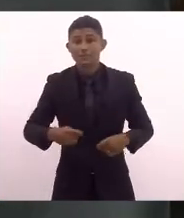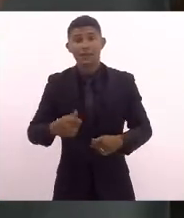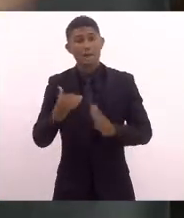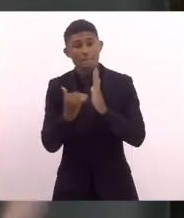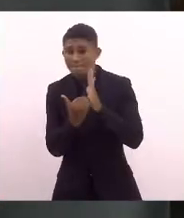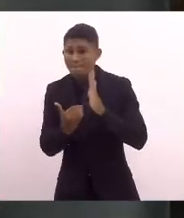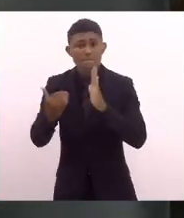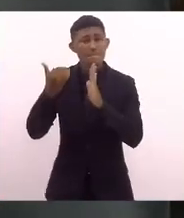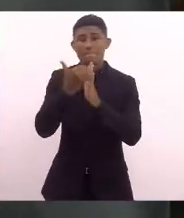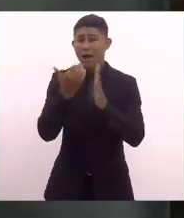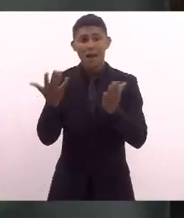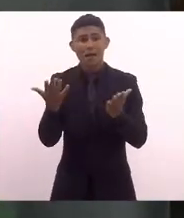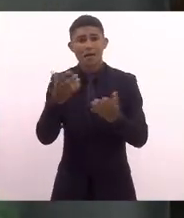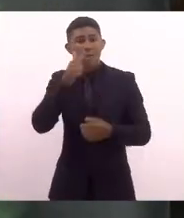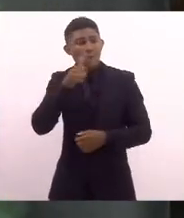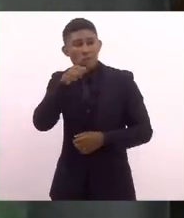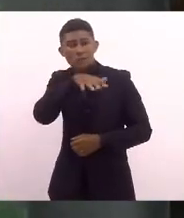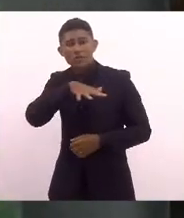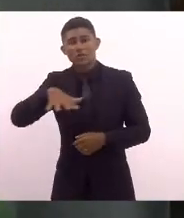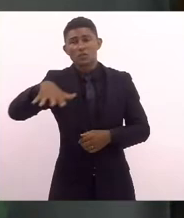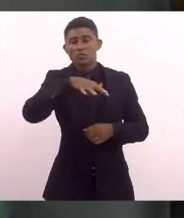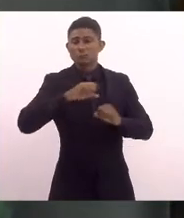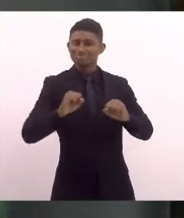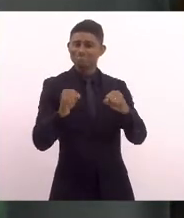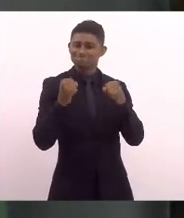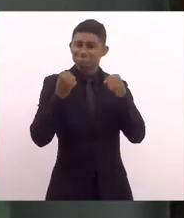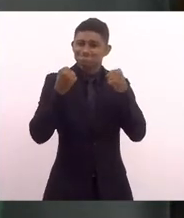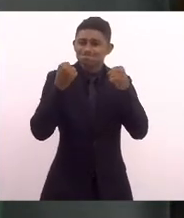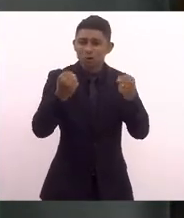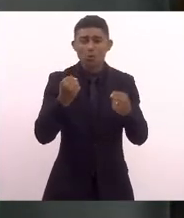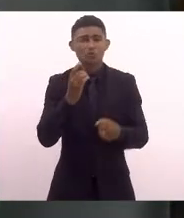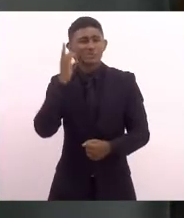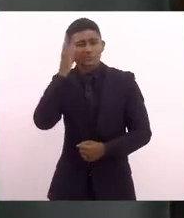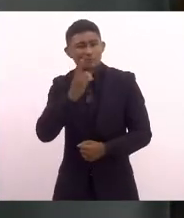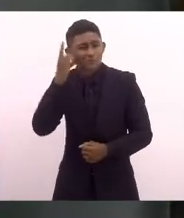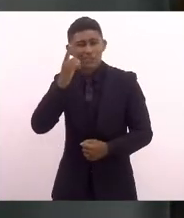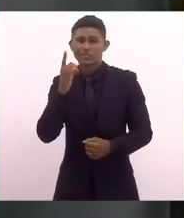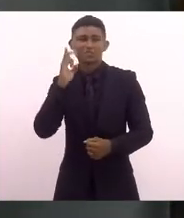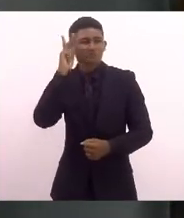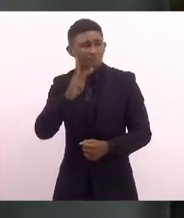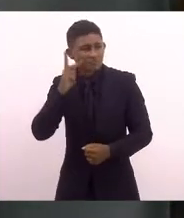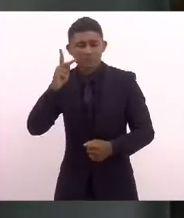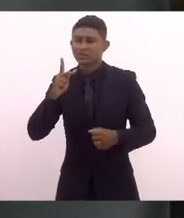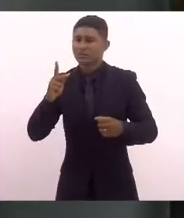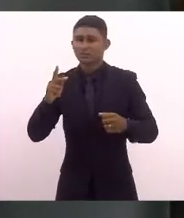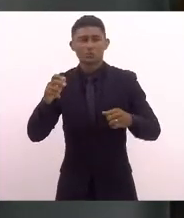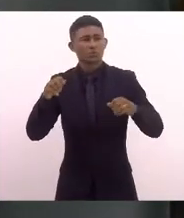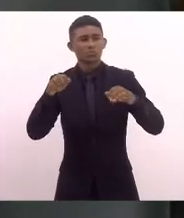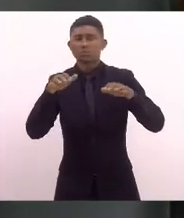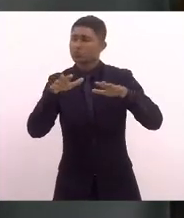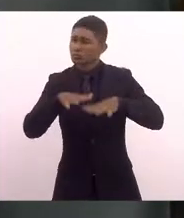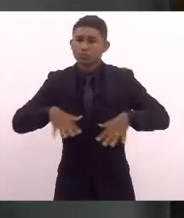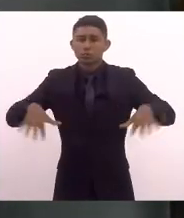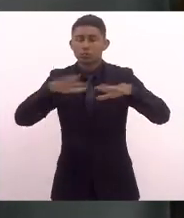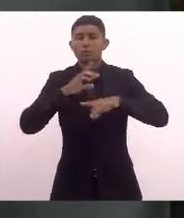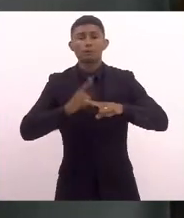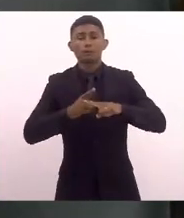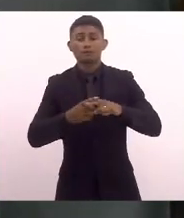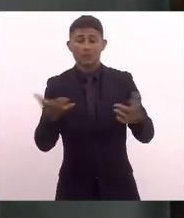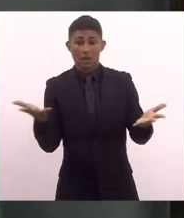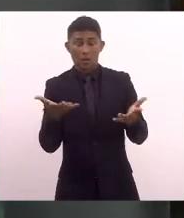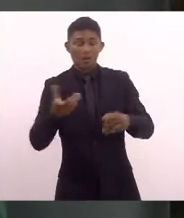Mônicas, mais Lílias e todos aqueles que puderem ocupar esses espaços. Porque o momento da